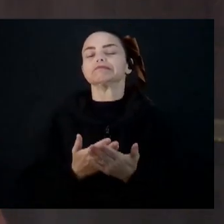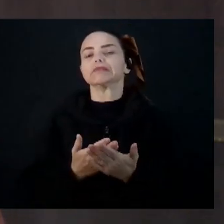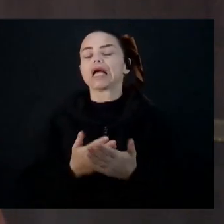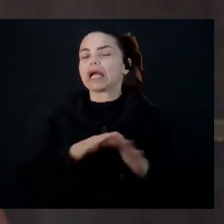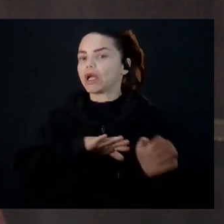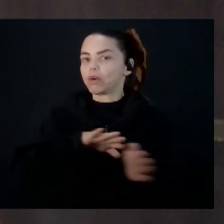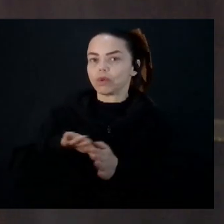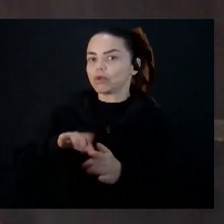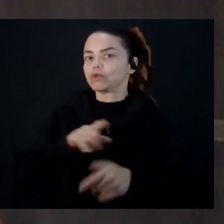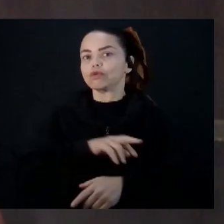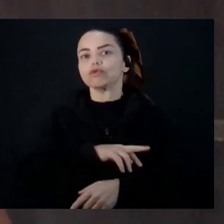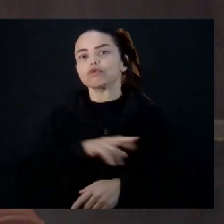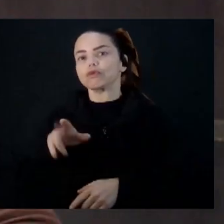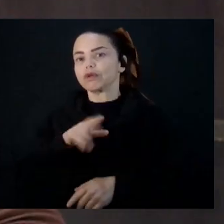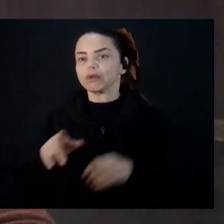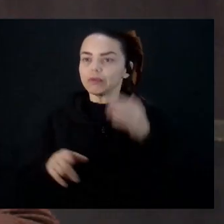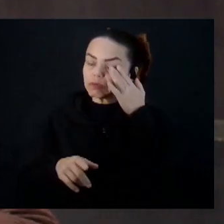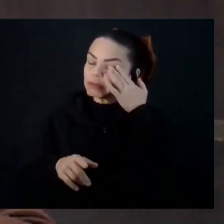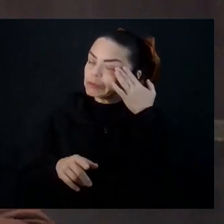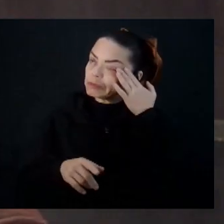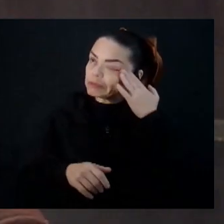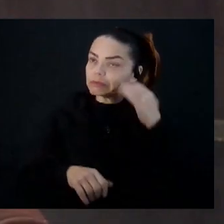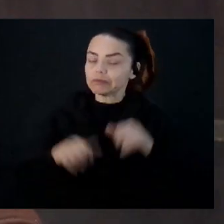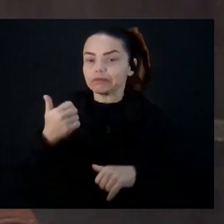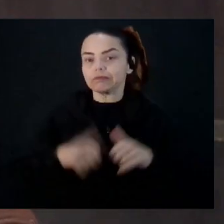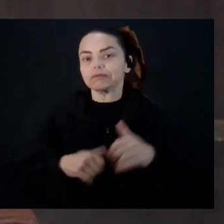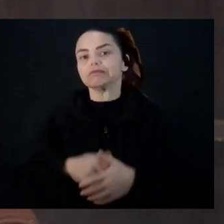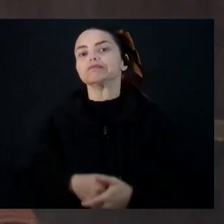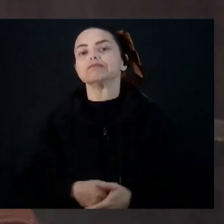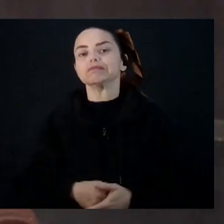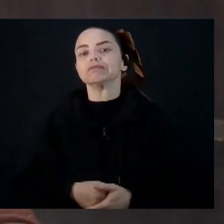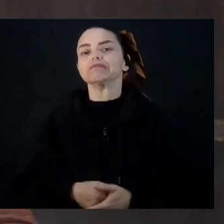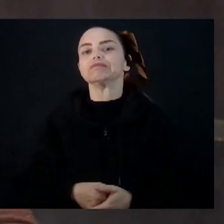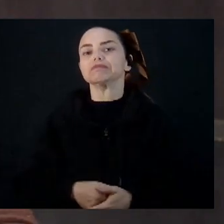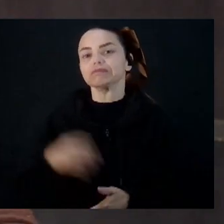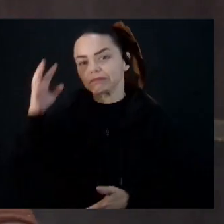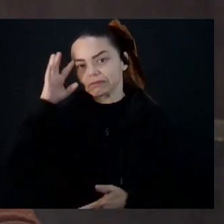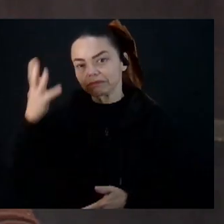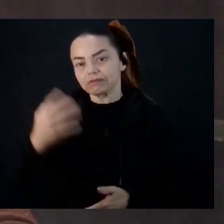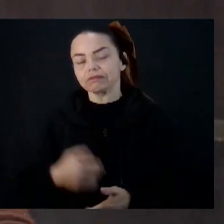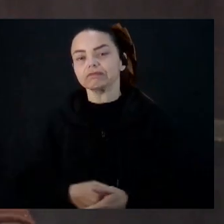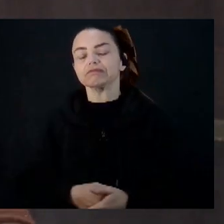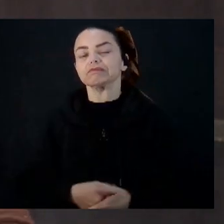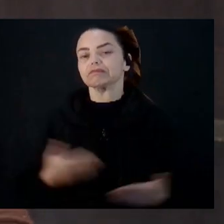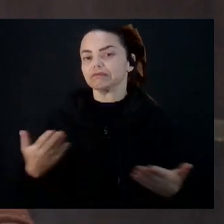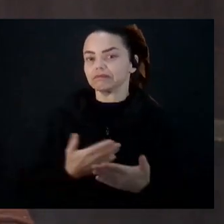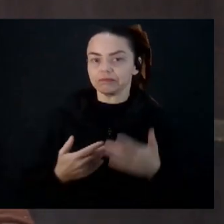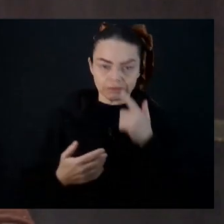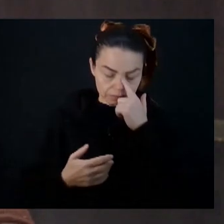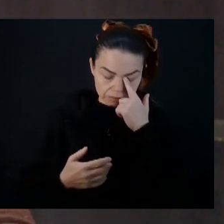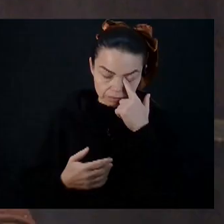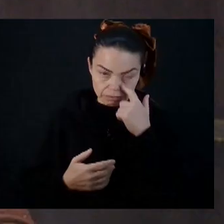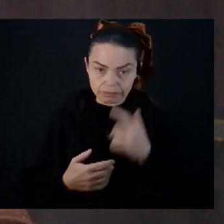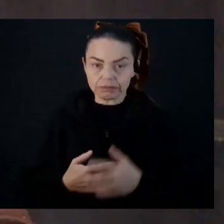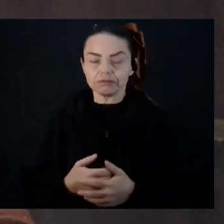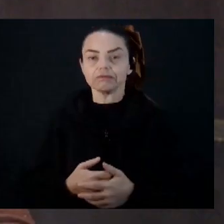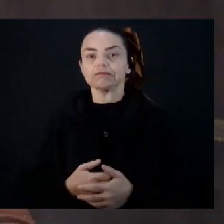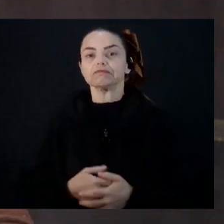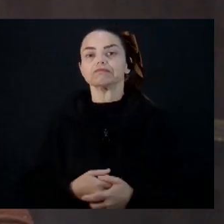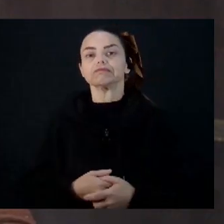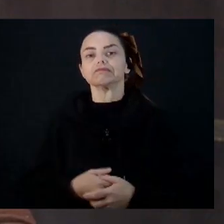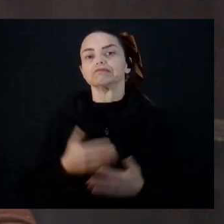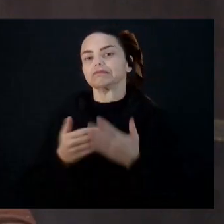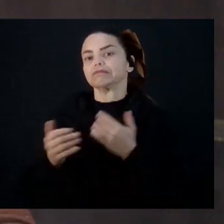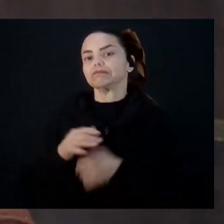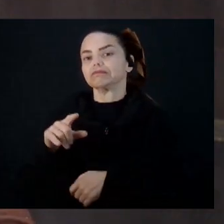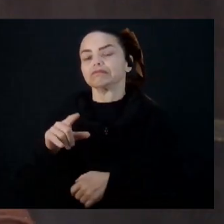gente precisa realmente avaliar sobre a nossa tomada de decisão. Agora, tirando isso, qualquer escola que a